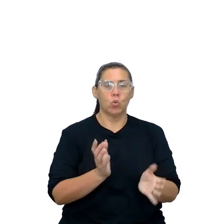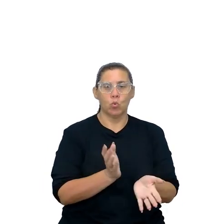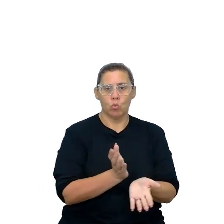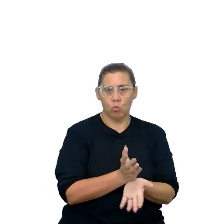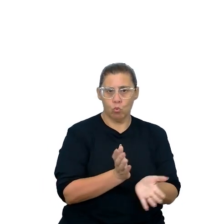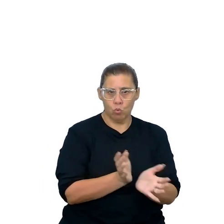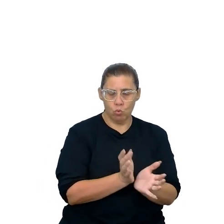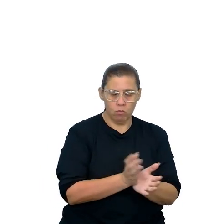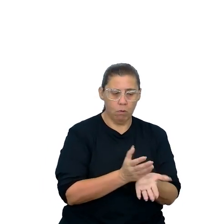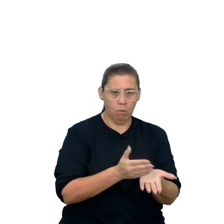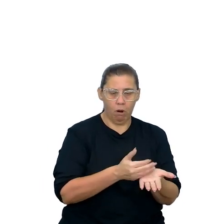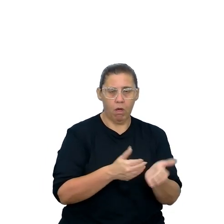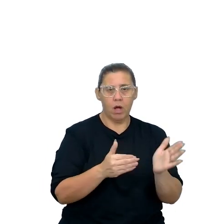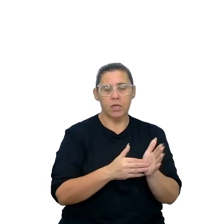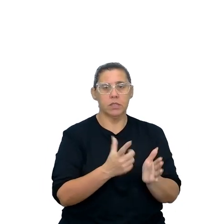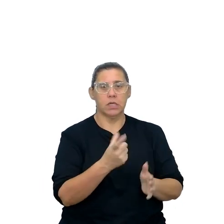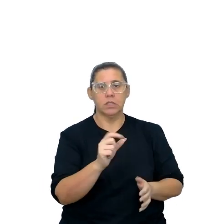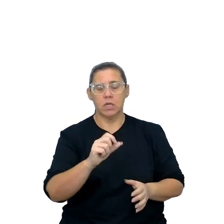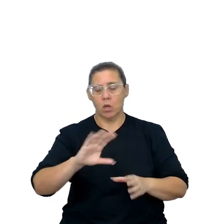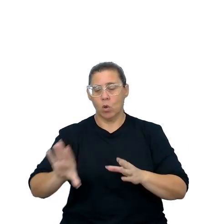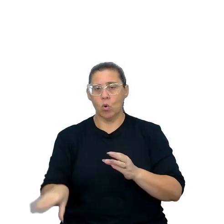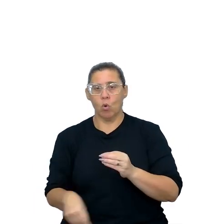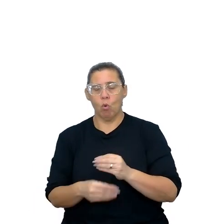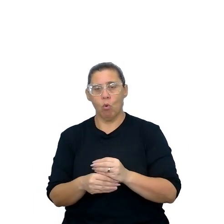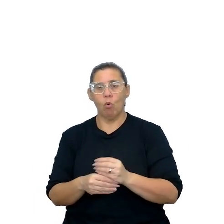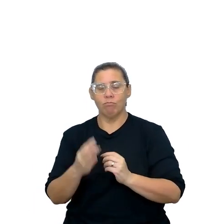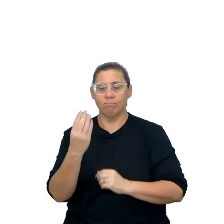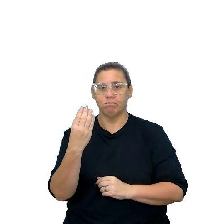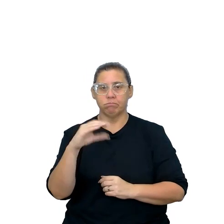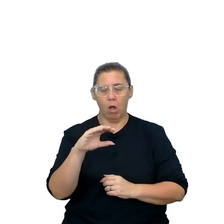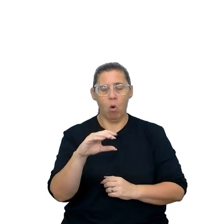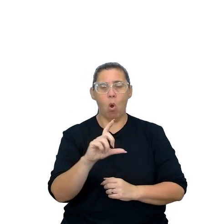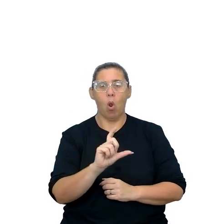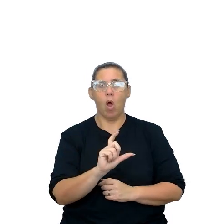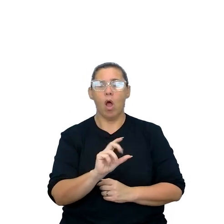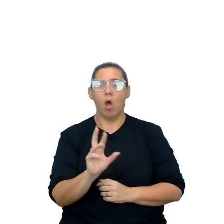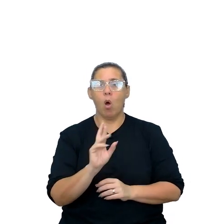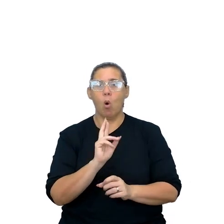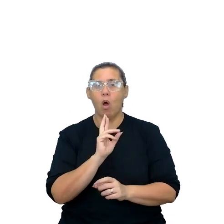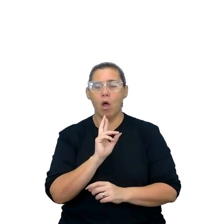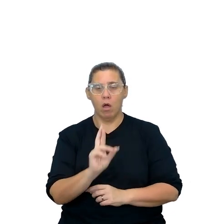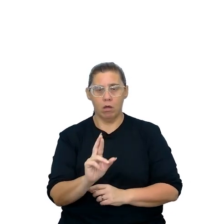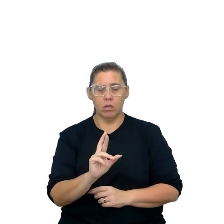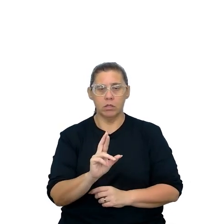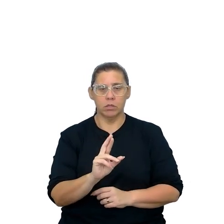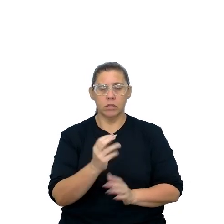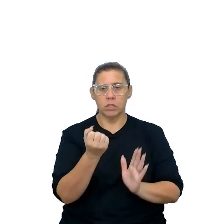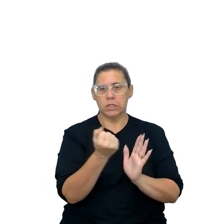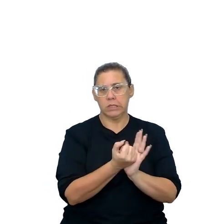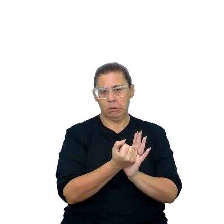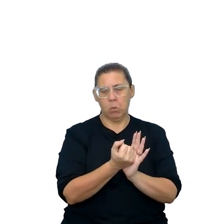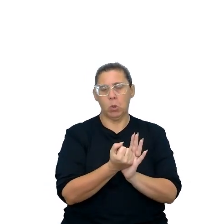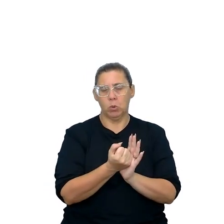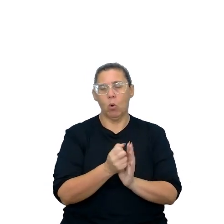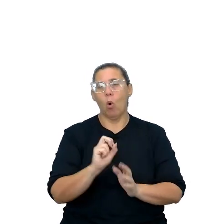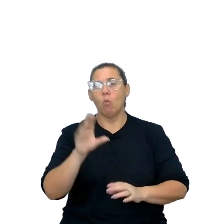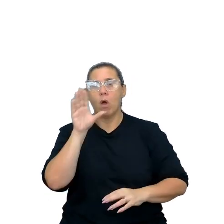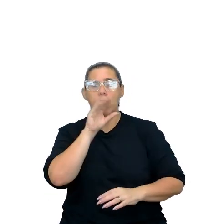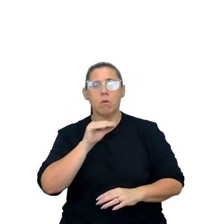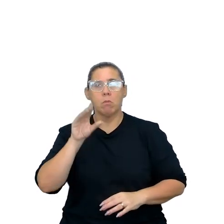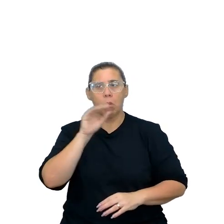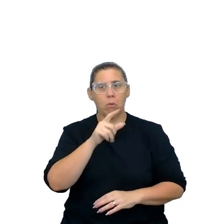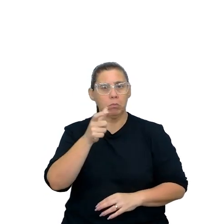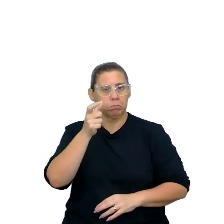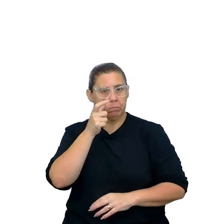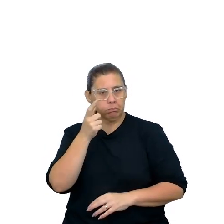100 unidades e apresentar o resultado por registros verbais e simbólicos em situações de seu